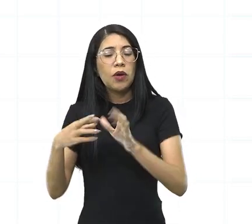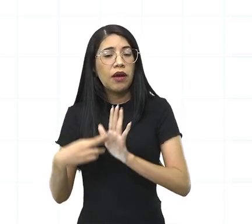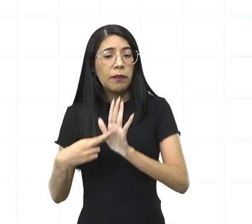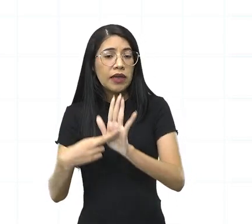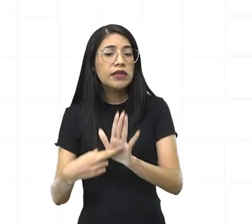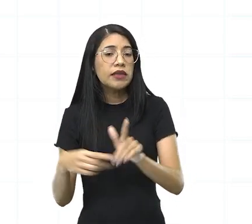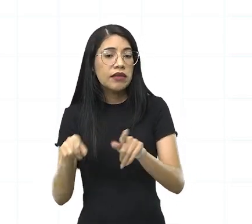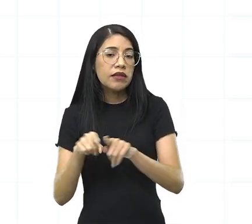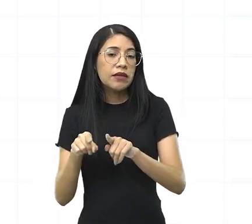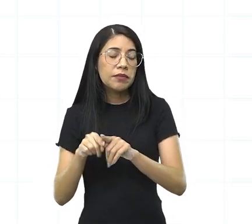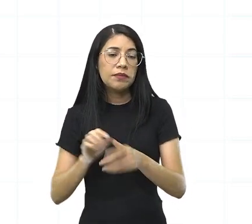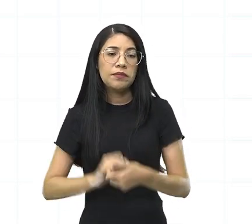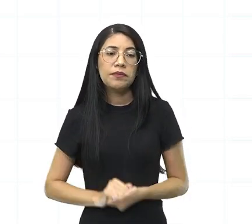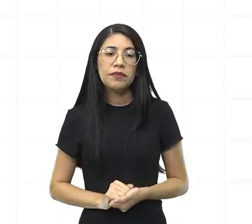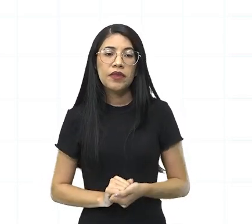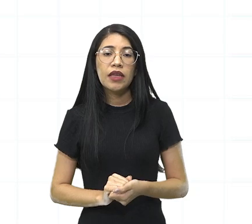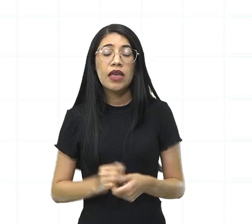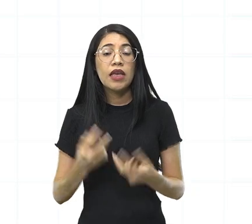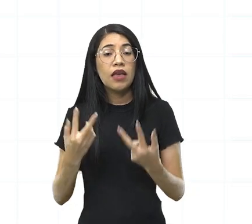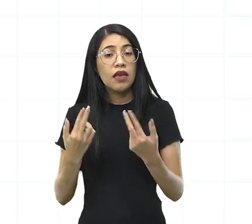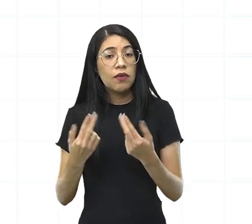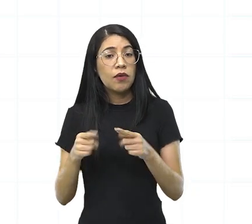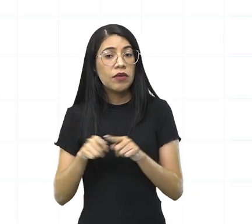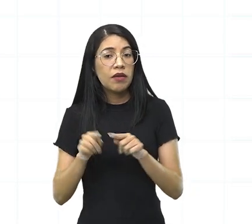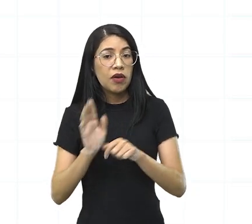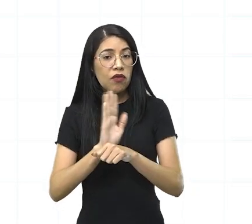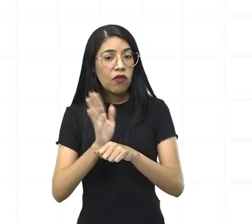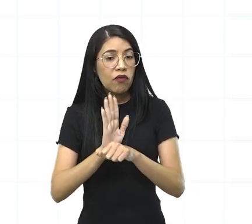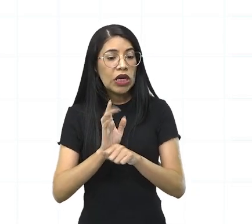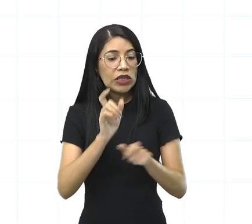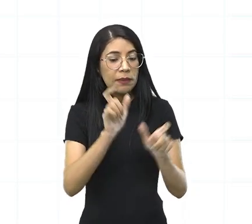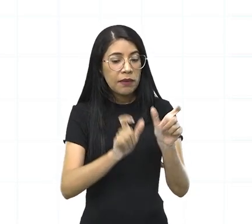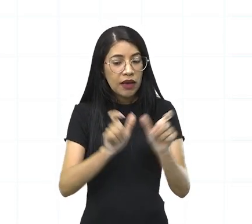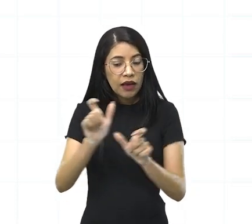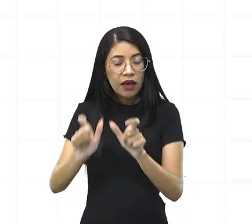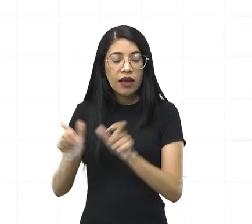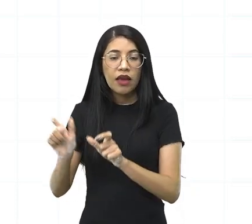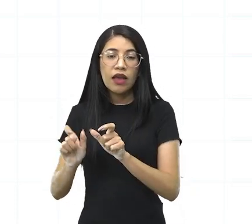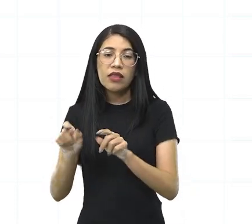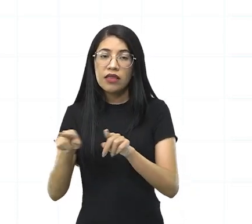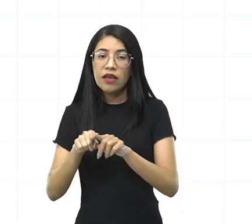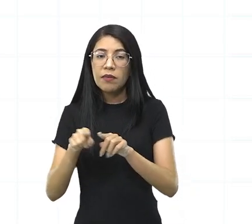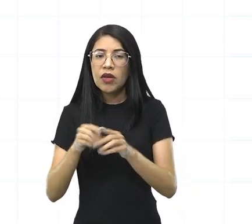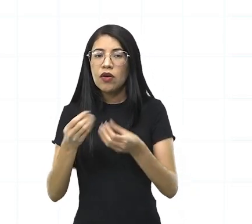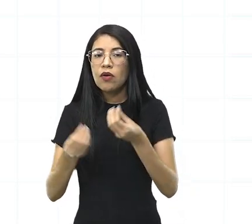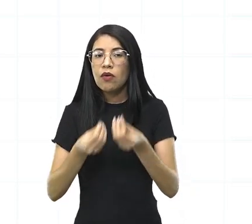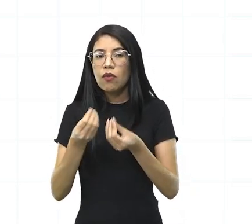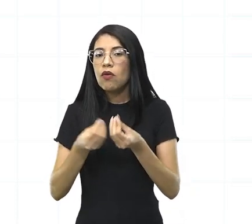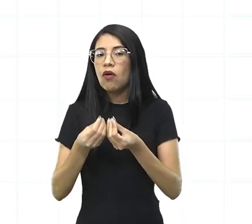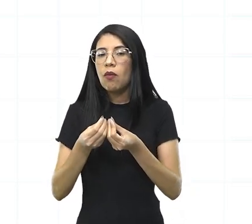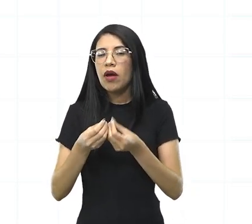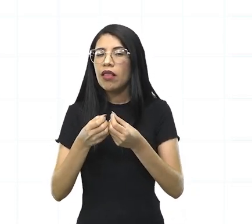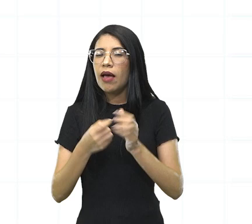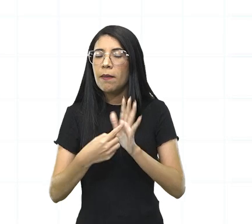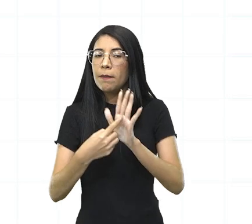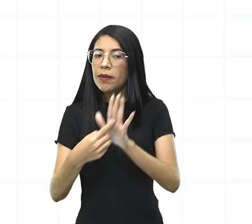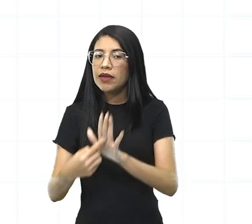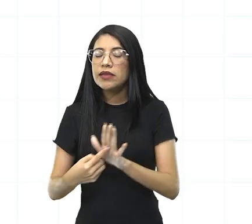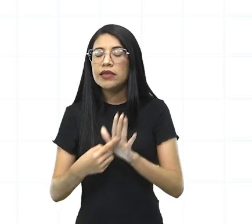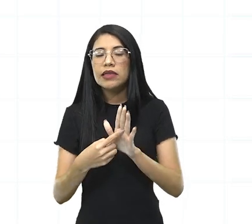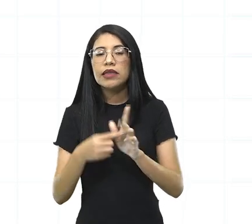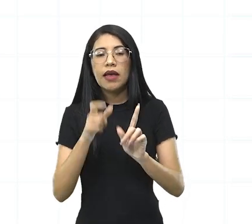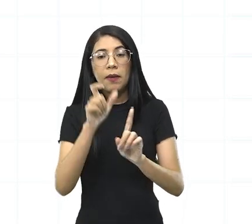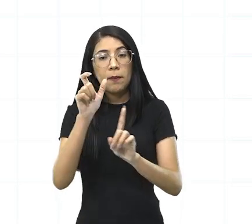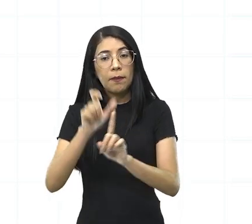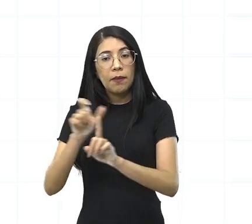ali no cartaz. A mesma coisa é o vídeo, que nós vimos pessoas também, e a forma que é conduzido o vídeo, né,